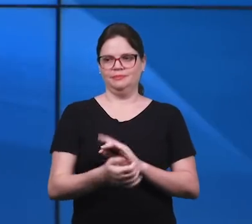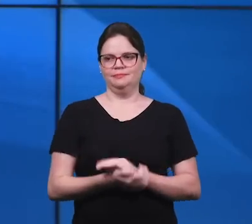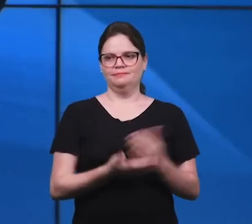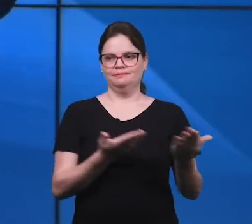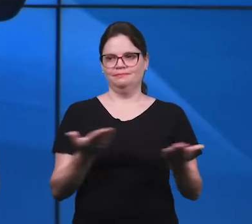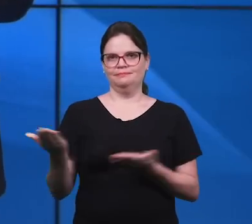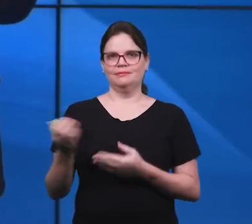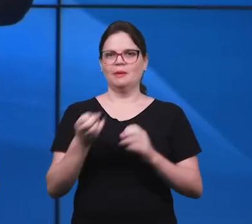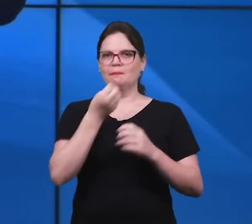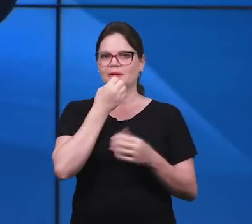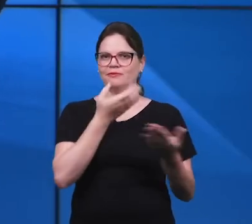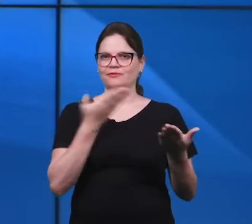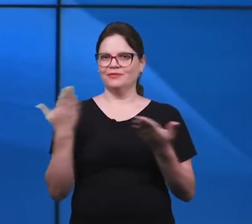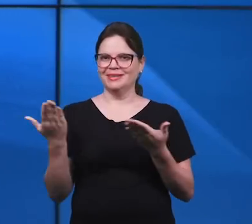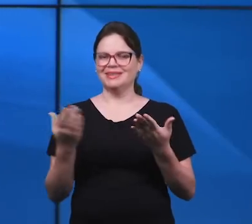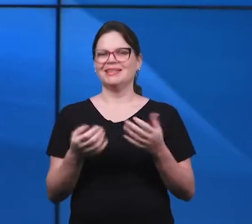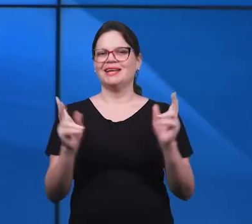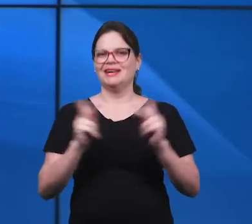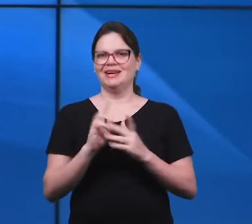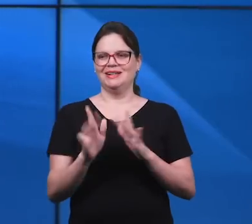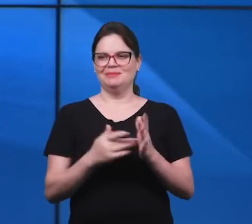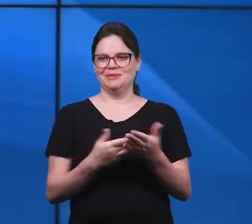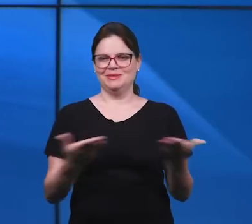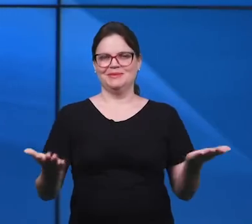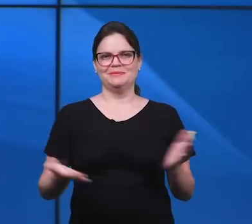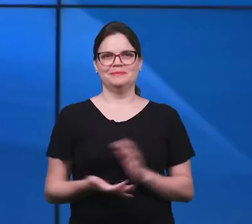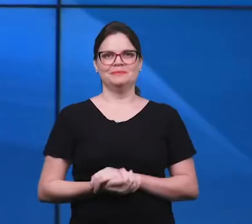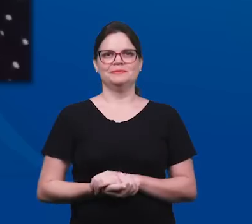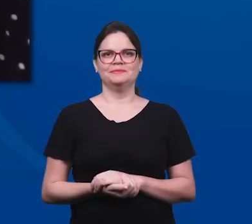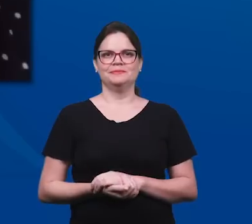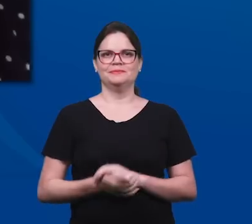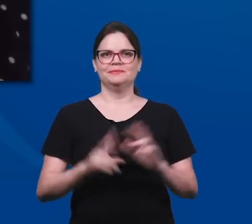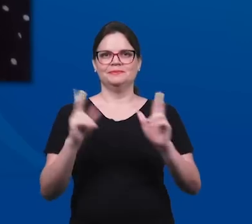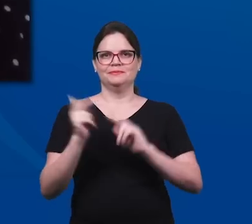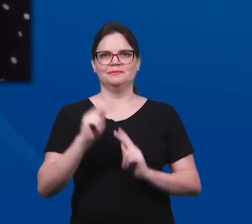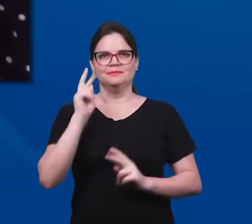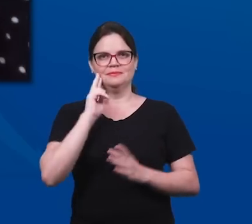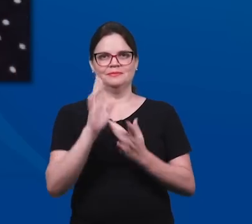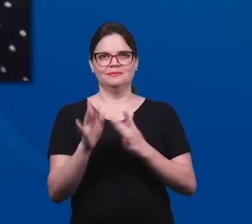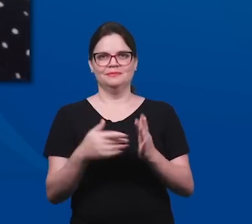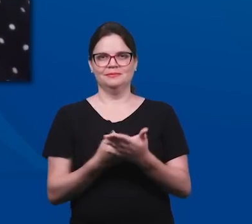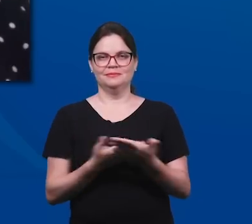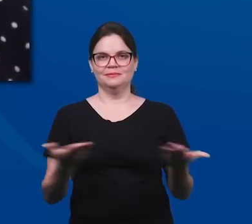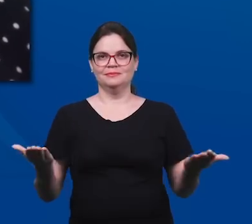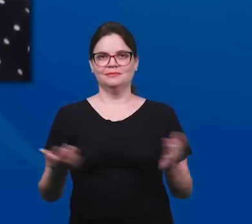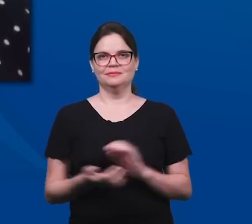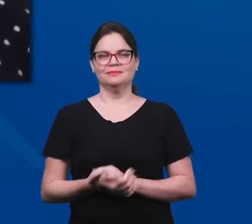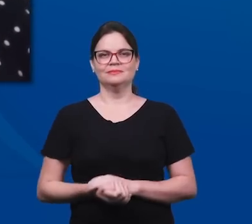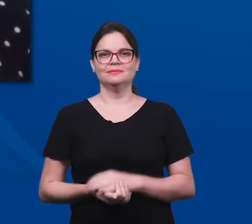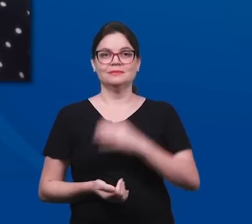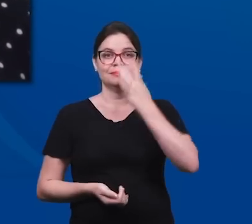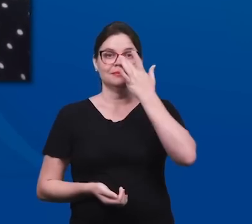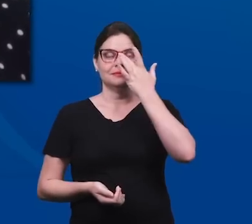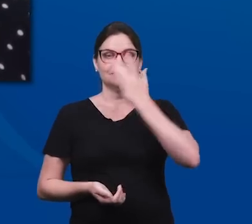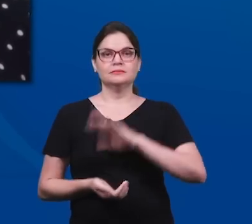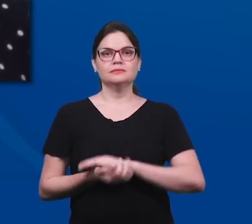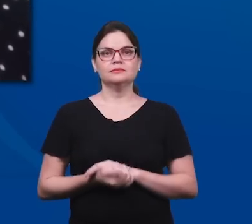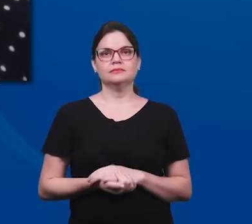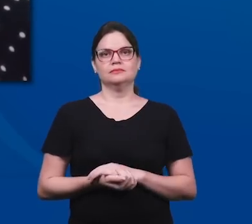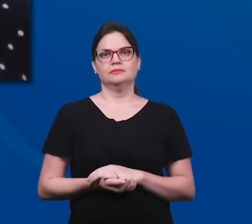Dominical. Irmã Ézer, seja muito bem-vinda. A paz do Senhor, irmã. Senhor, irmãos,